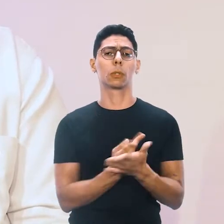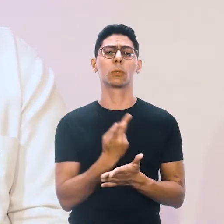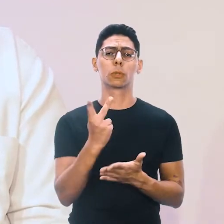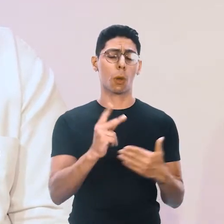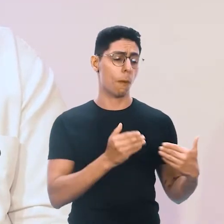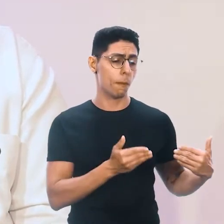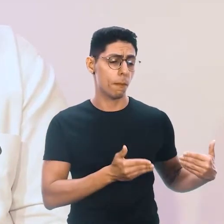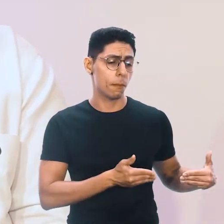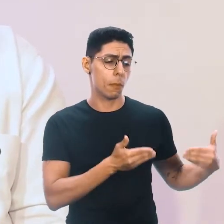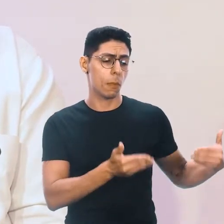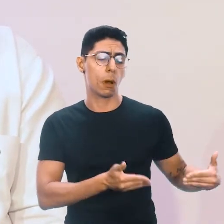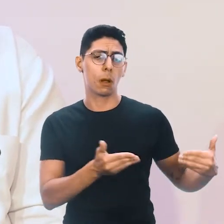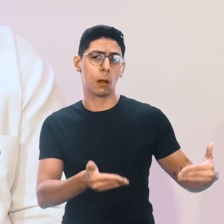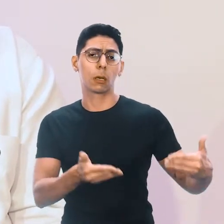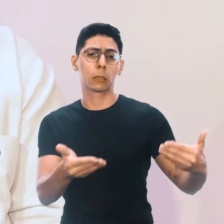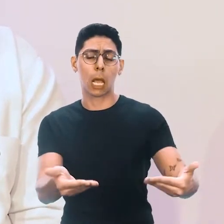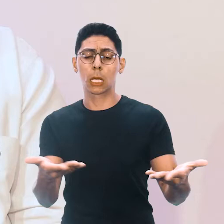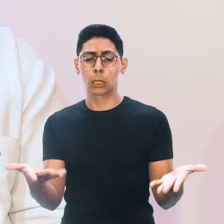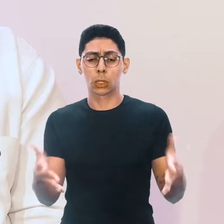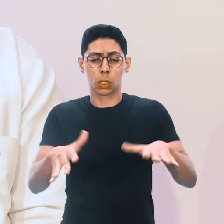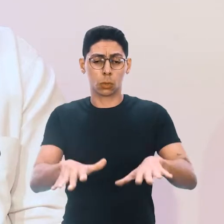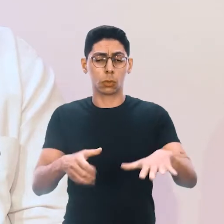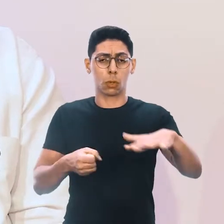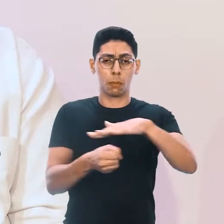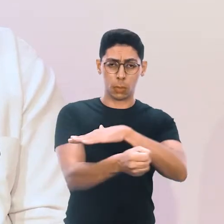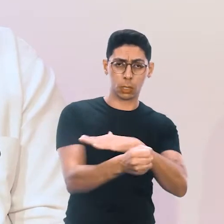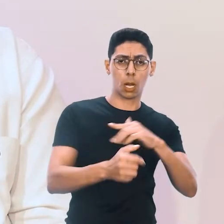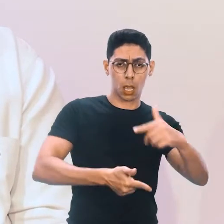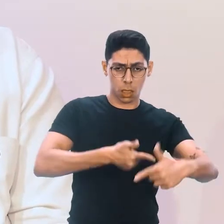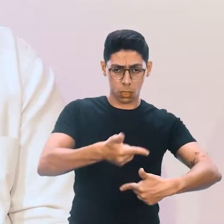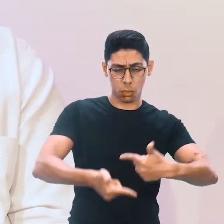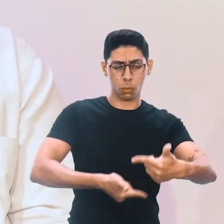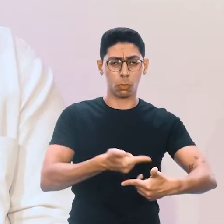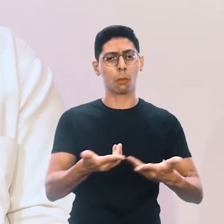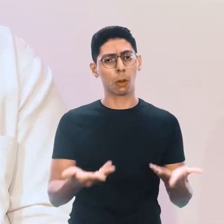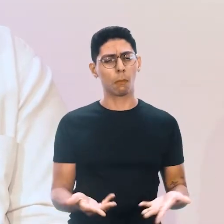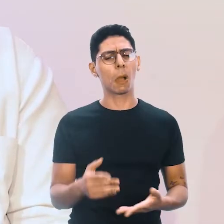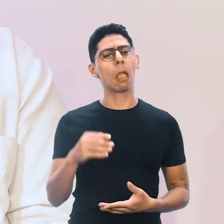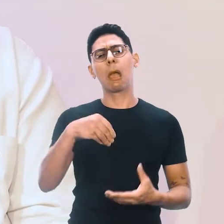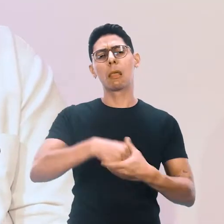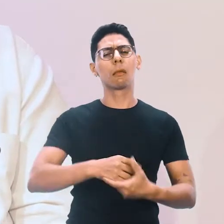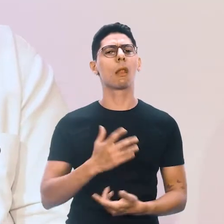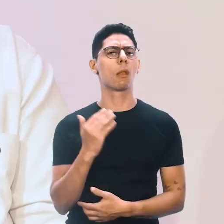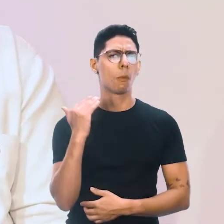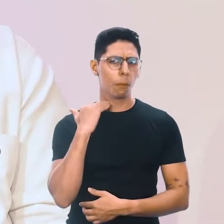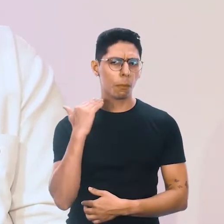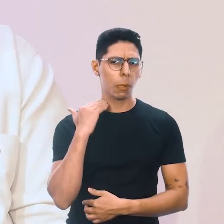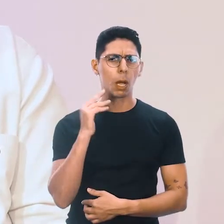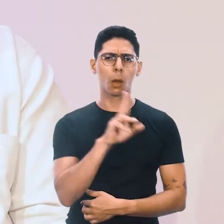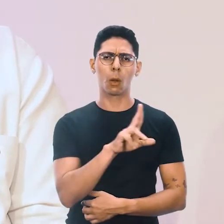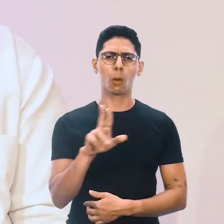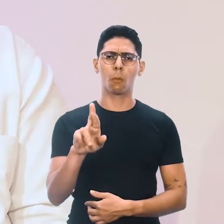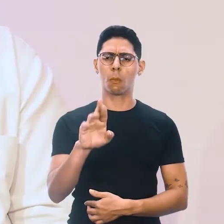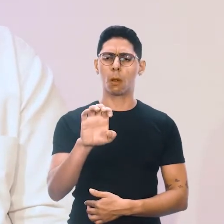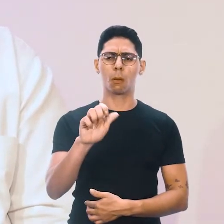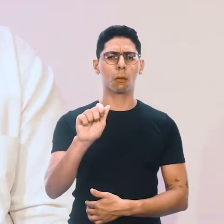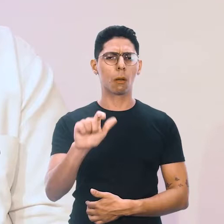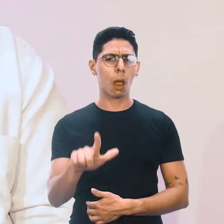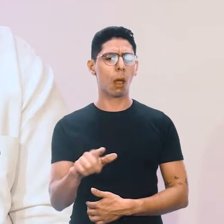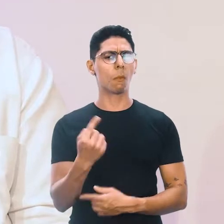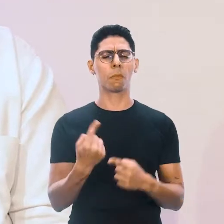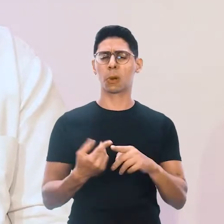processo de inclusão no mercado de trabalho aí nesse Banco Real? Nessa época nós não